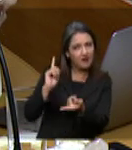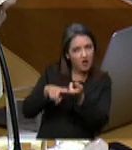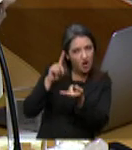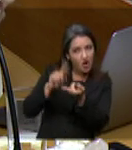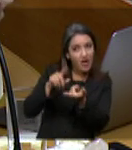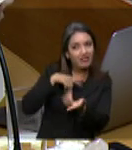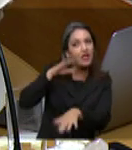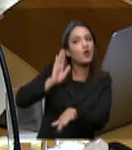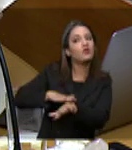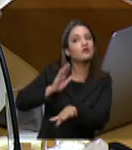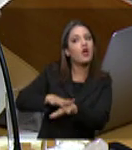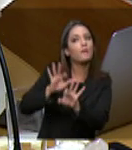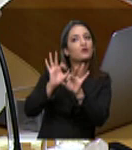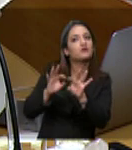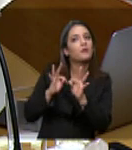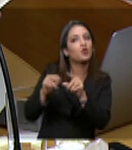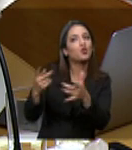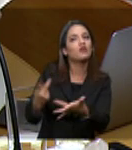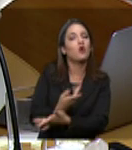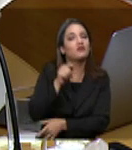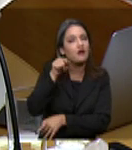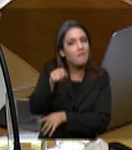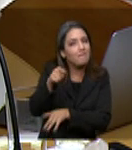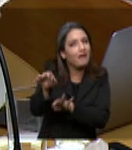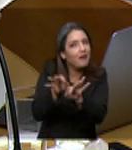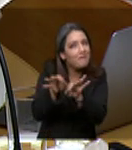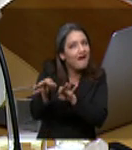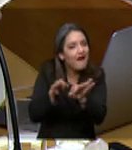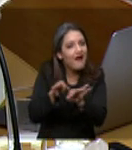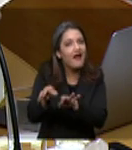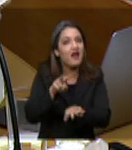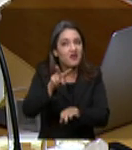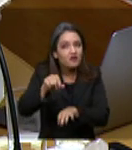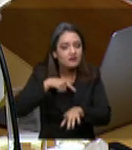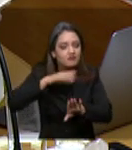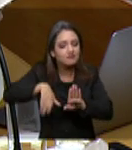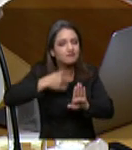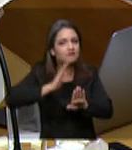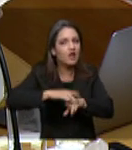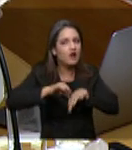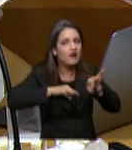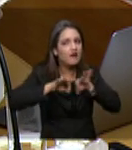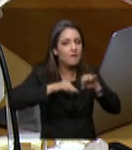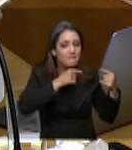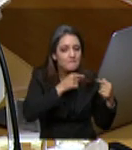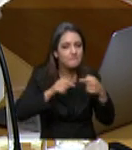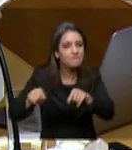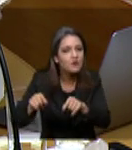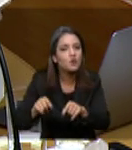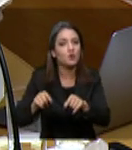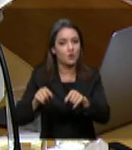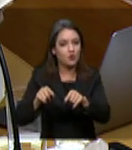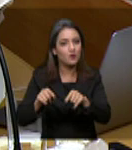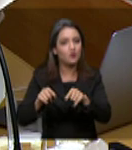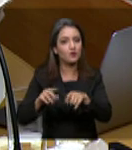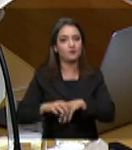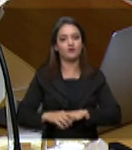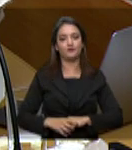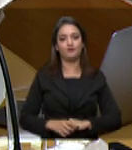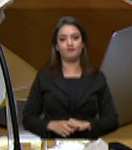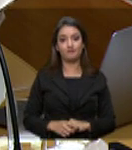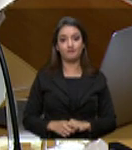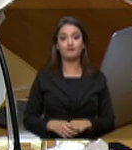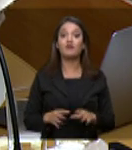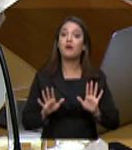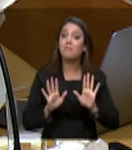tudo existe um tempo para tudo te prepara que tu a batata está achando e tá achando bem